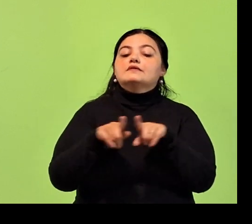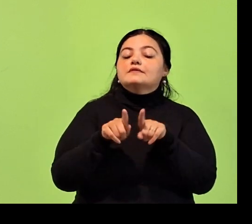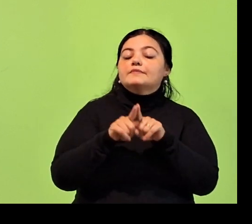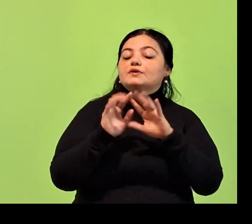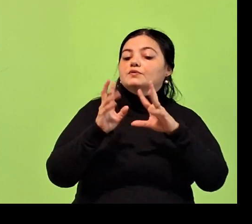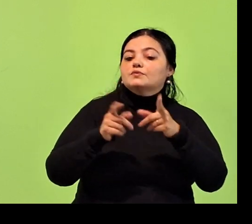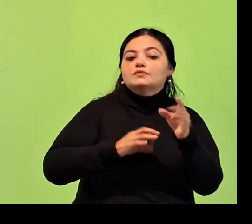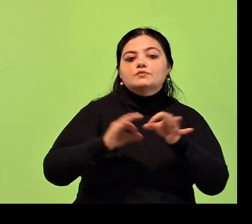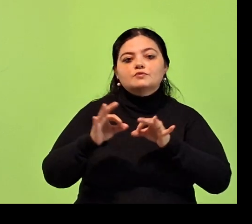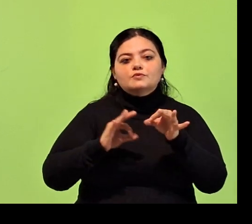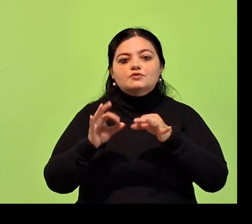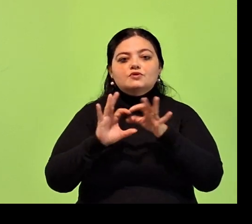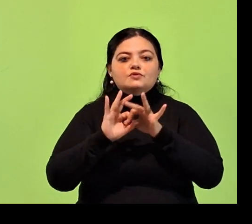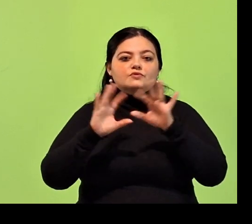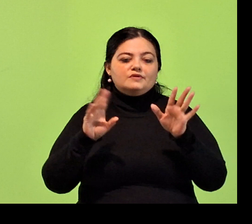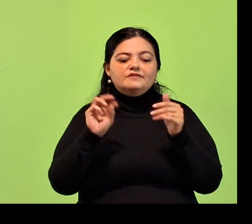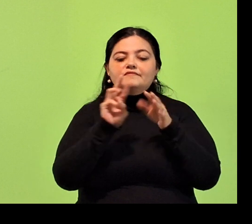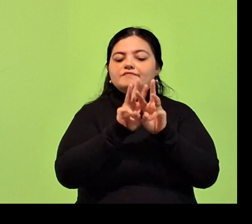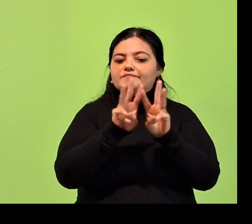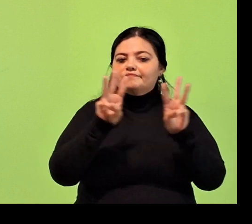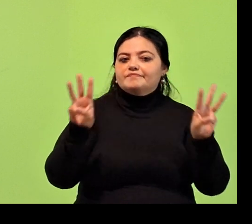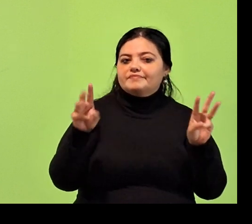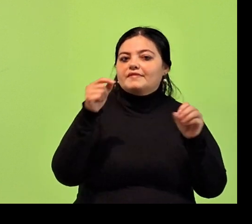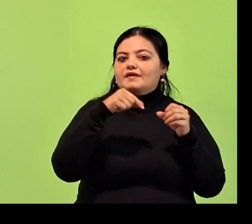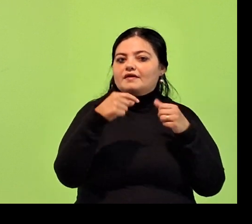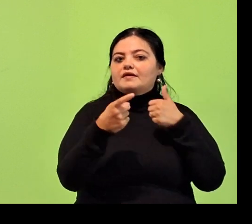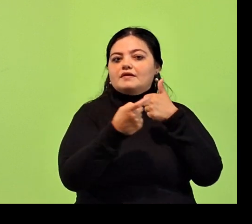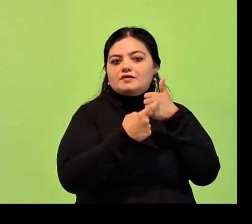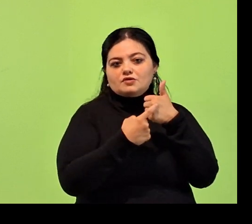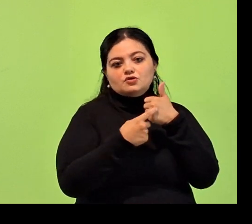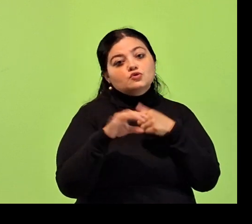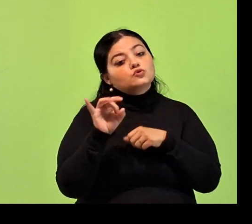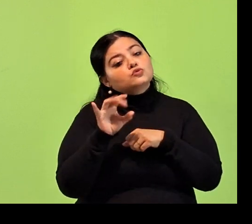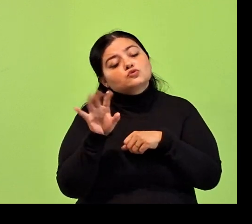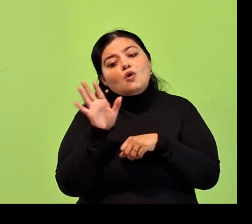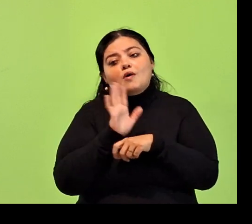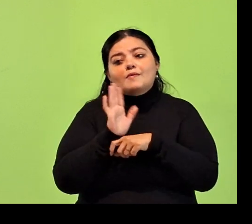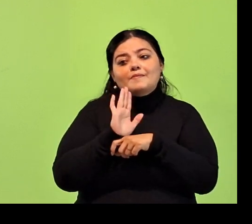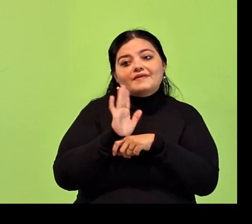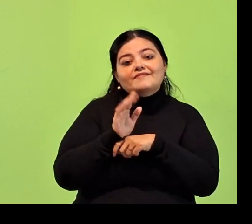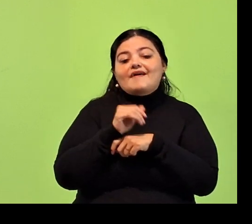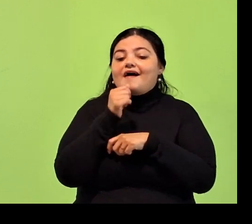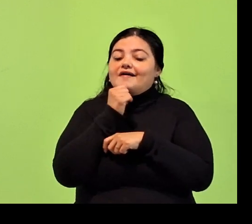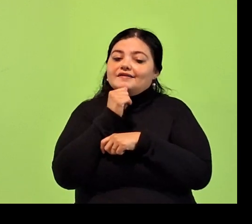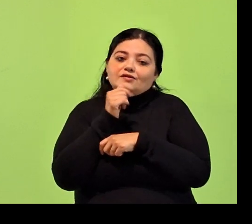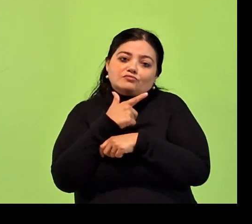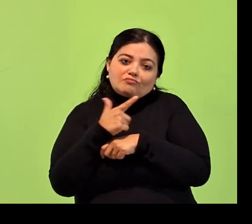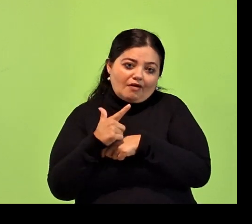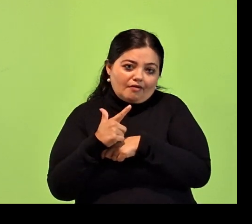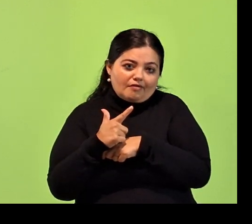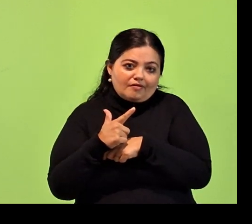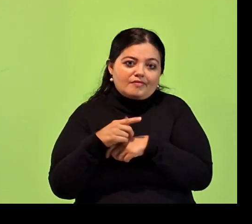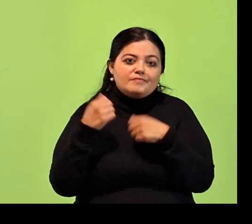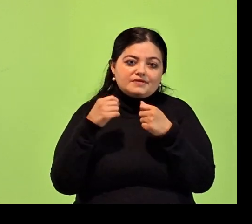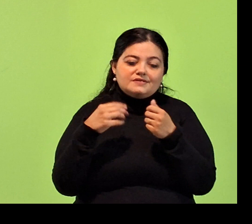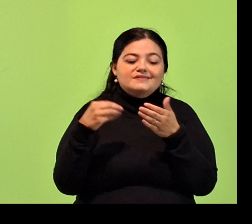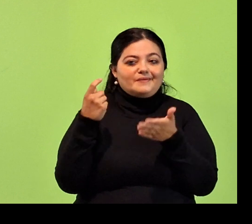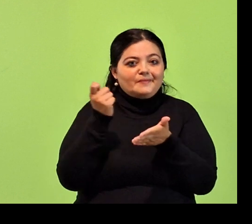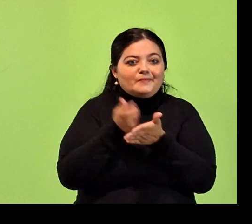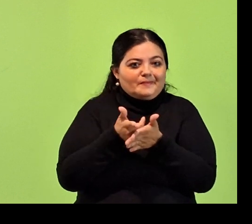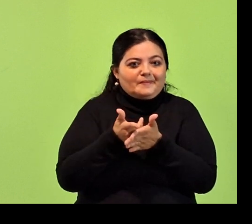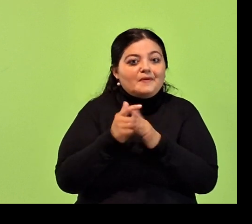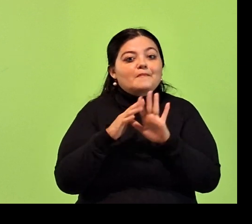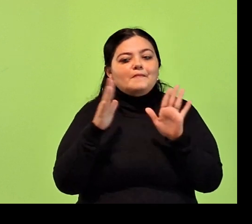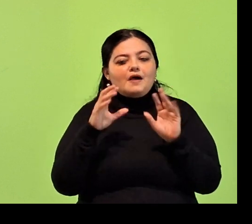está disponível no link que eu coloquei aqui, exceto a própria série de TV que demanda a assinatura da Globoplay. Mas vocês podem ler todos os artigos,